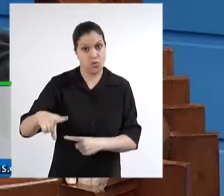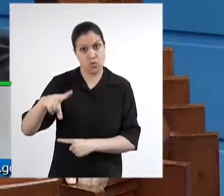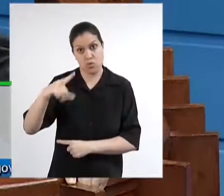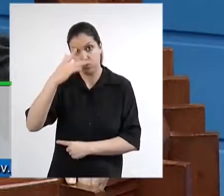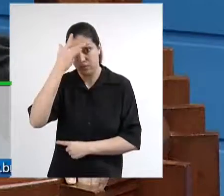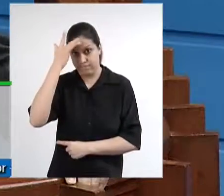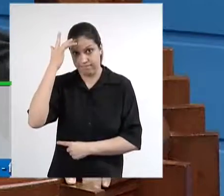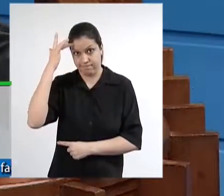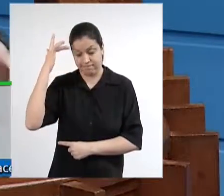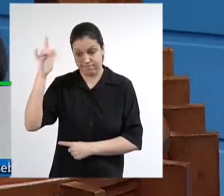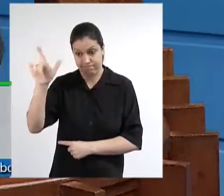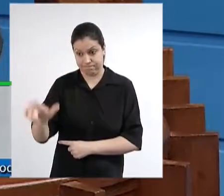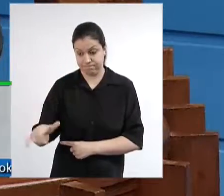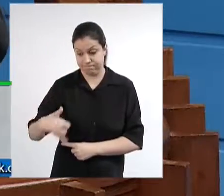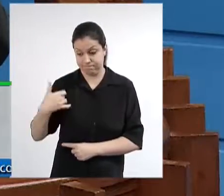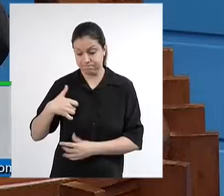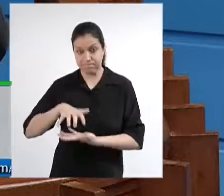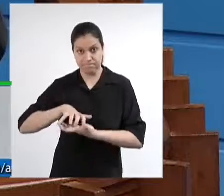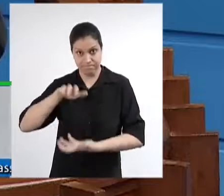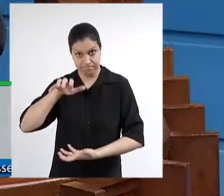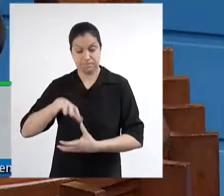E ontem, na governadoria,